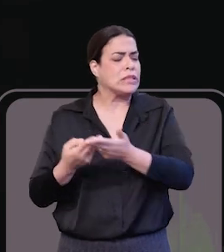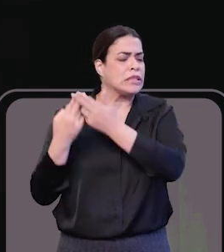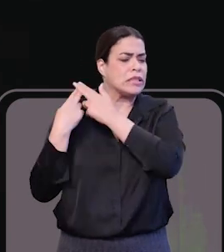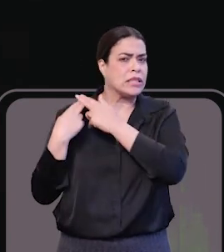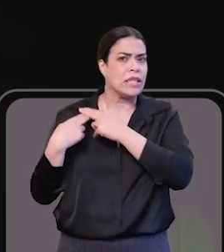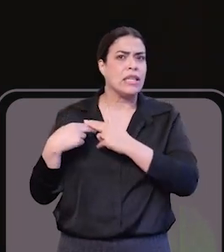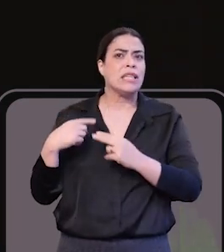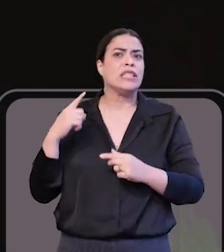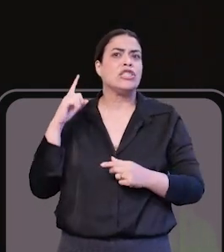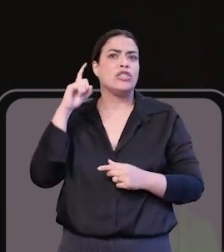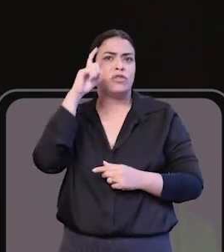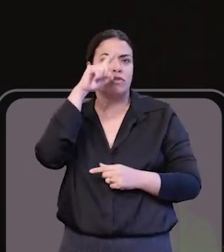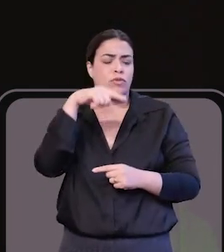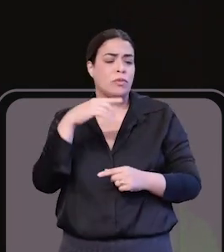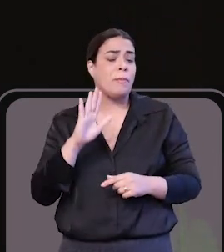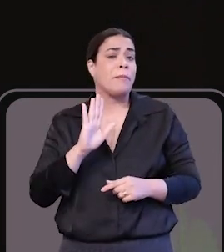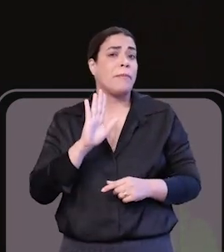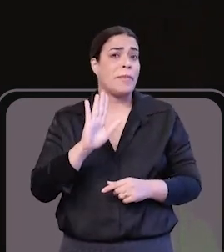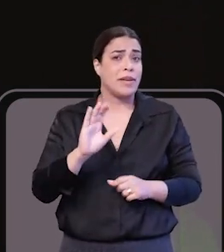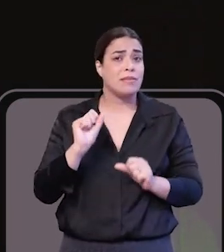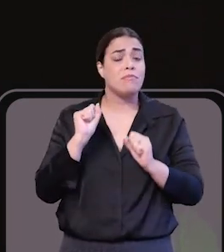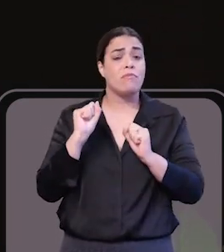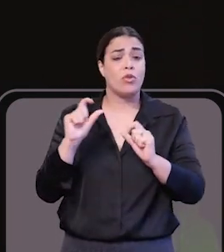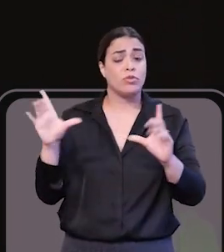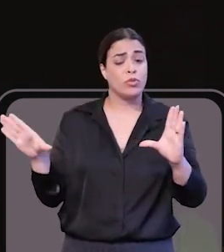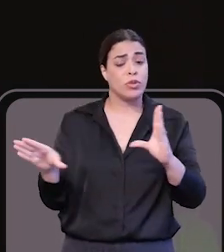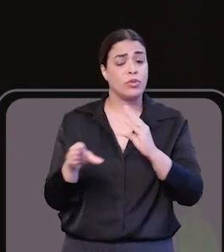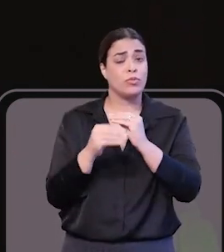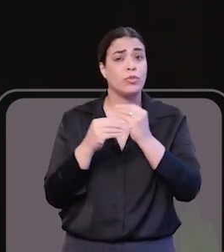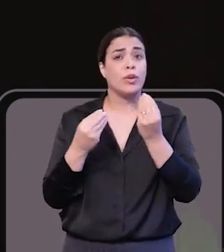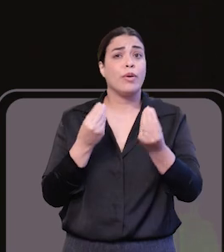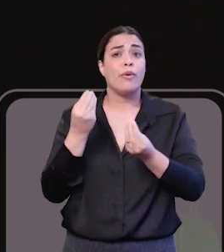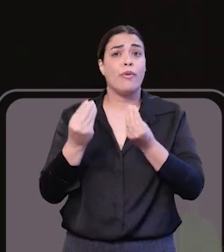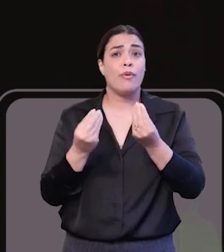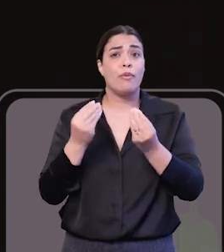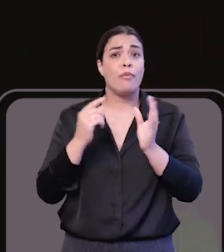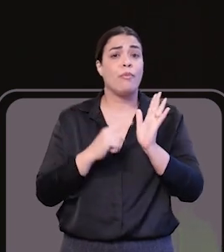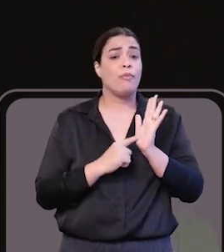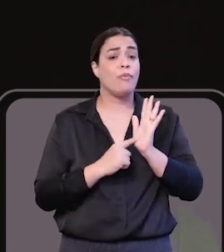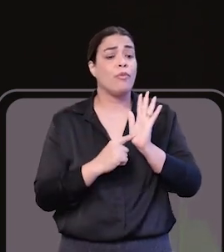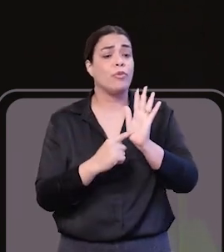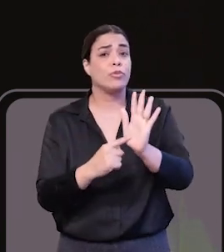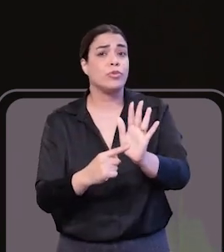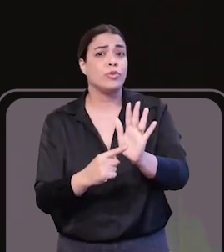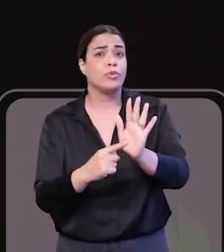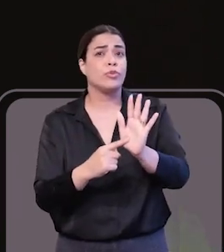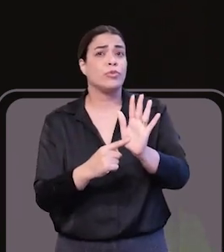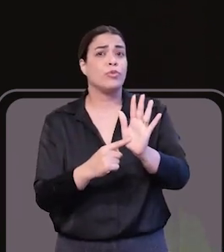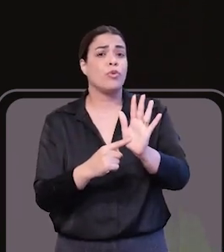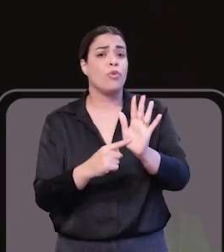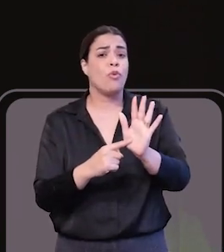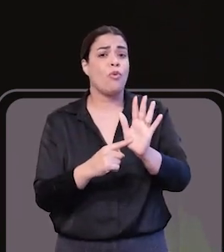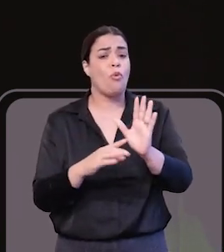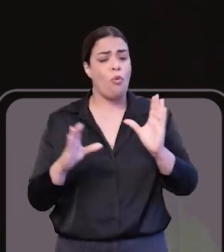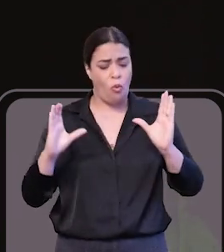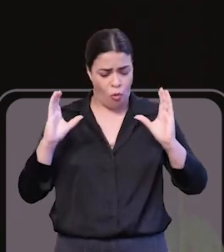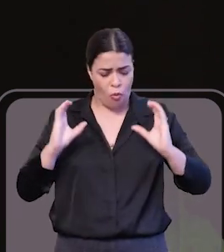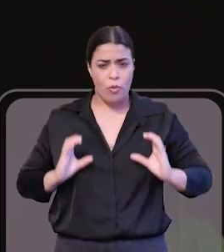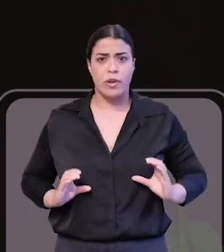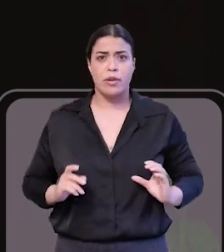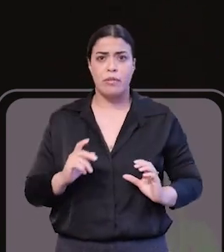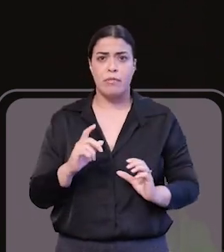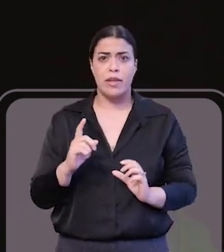falamos disso mas eu posso resumir isso como uma demonstração de alguns comportamentos de